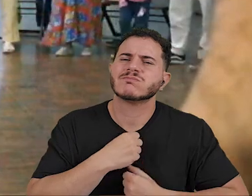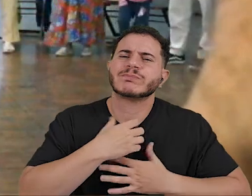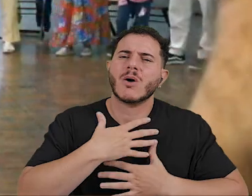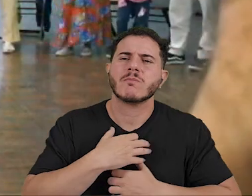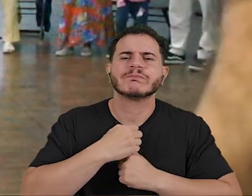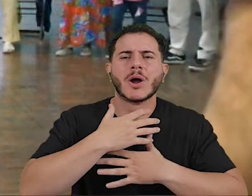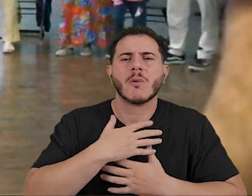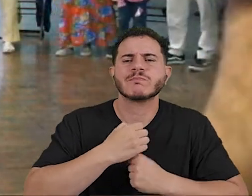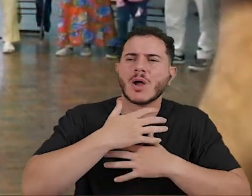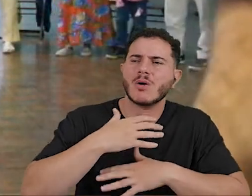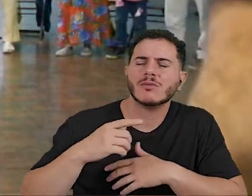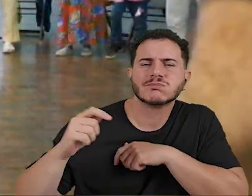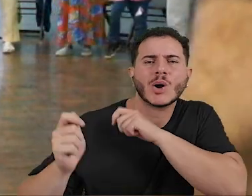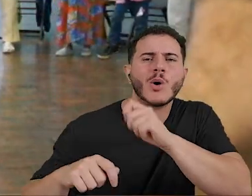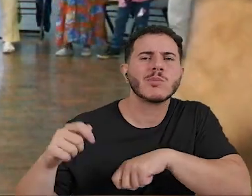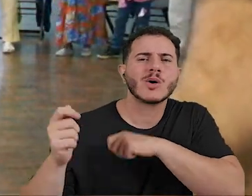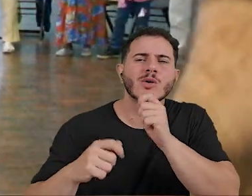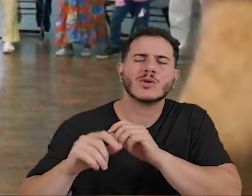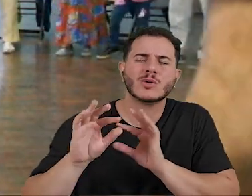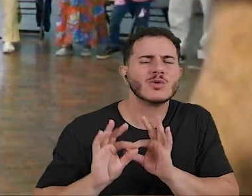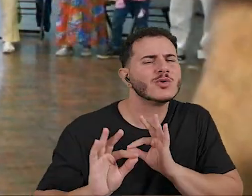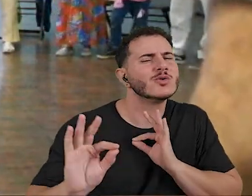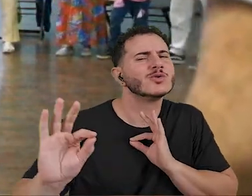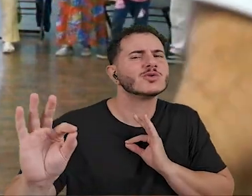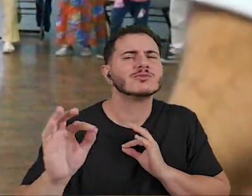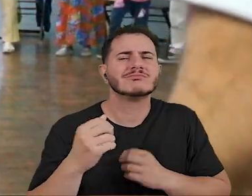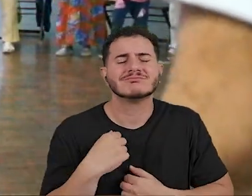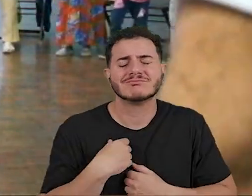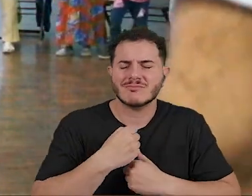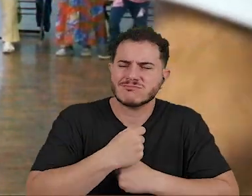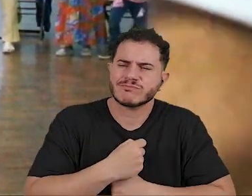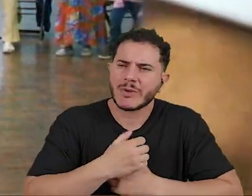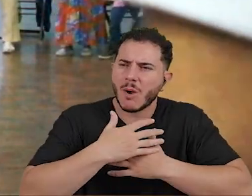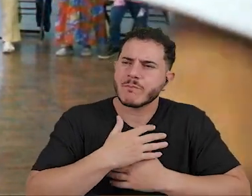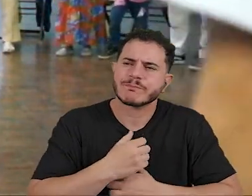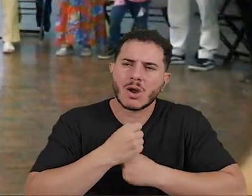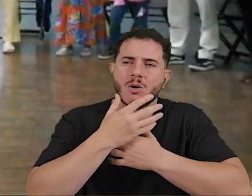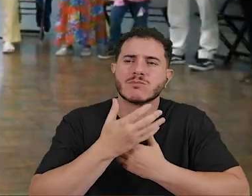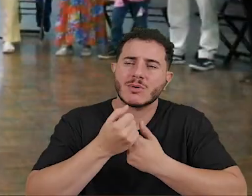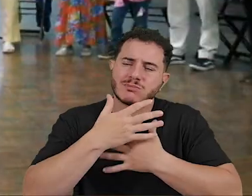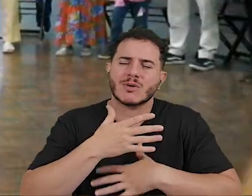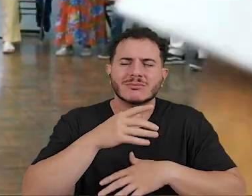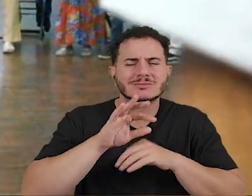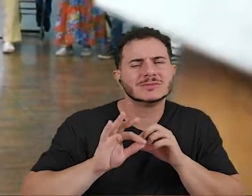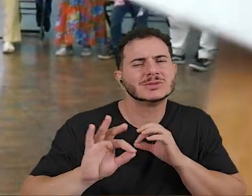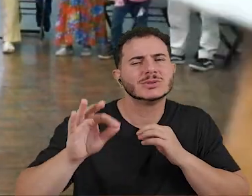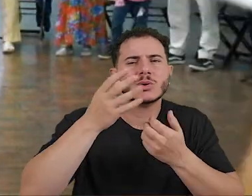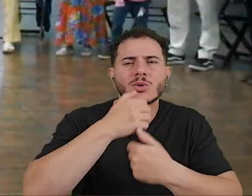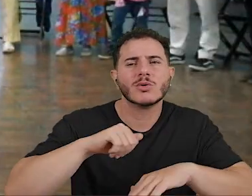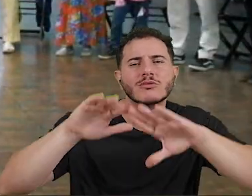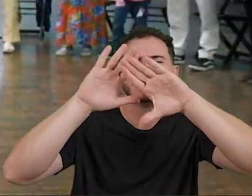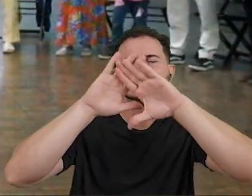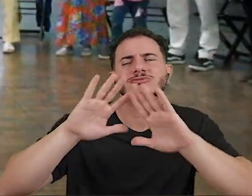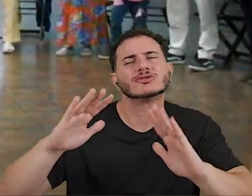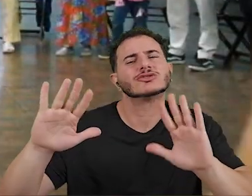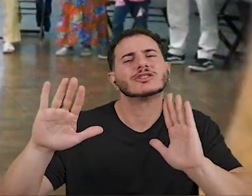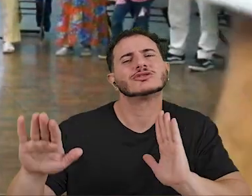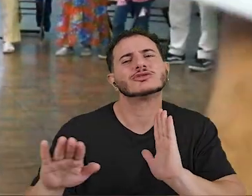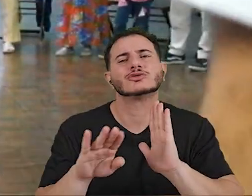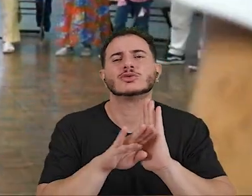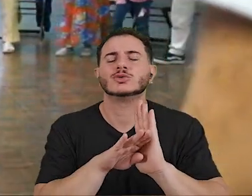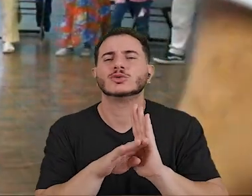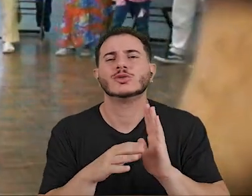ouço esse baque, nação de Oxalá já chegou. De jangada, casa